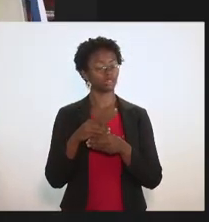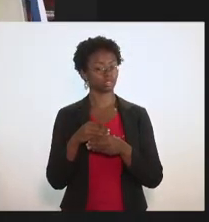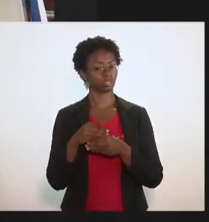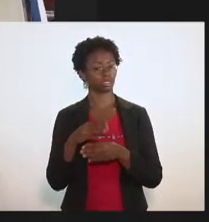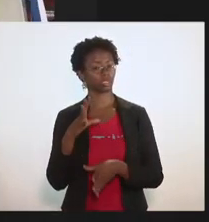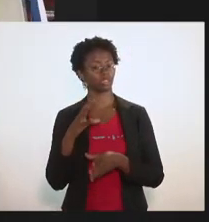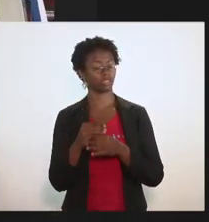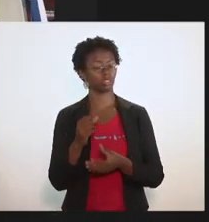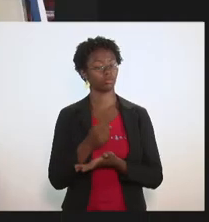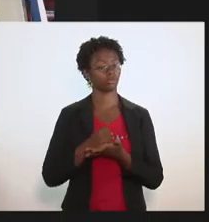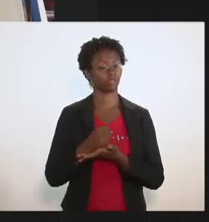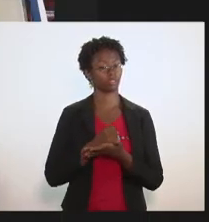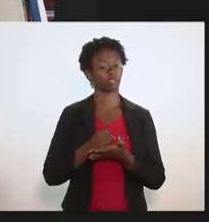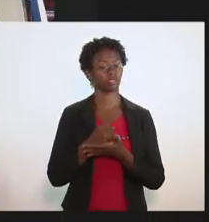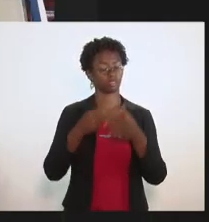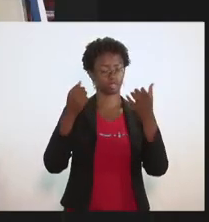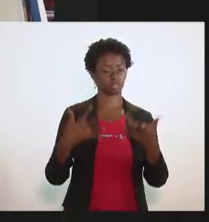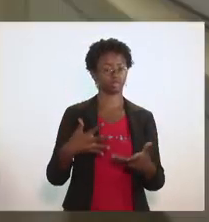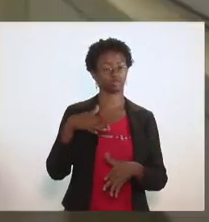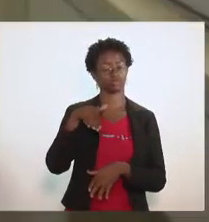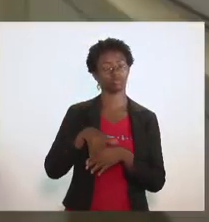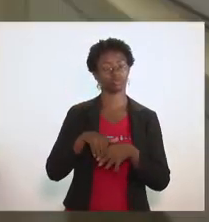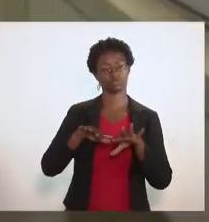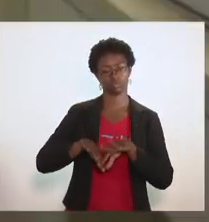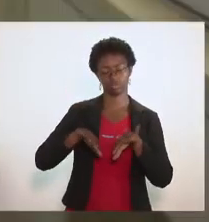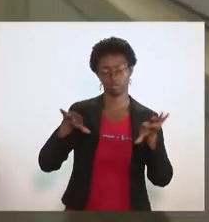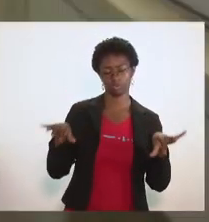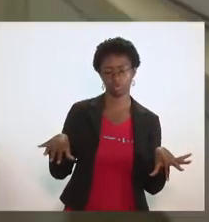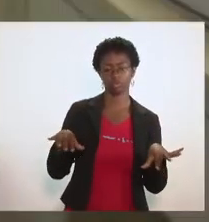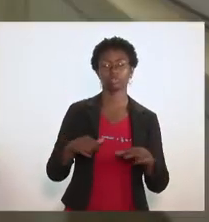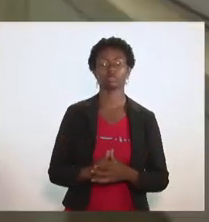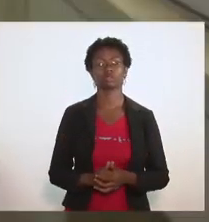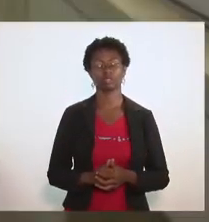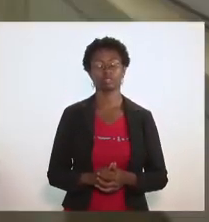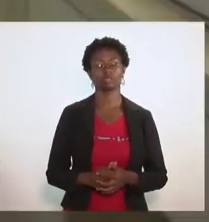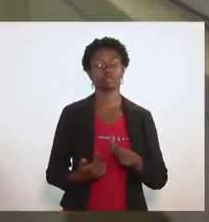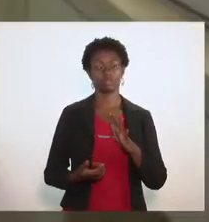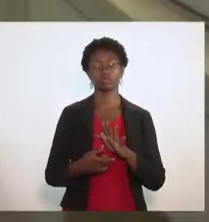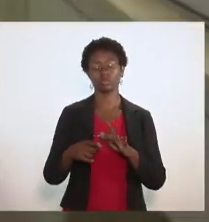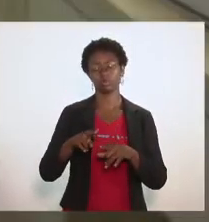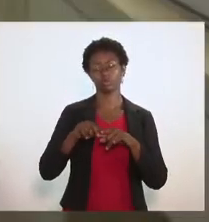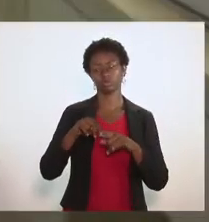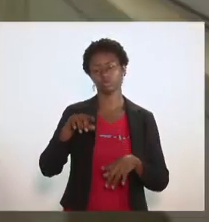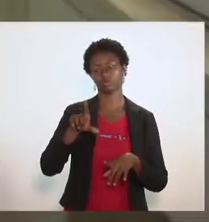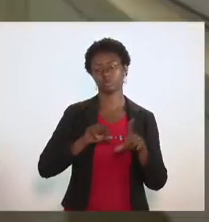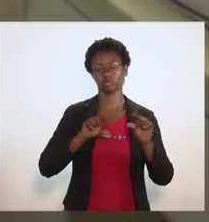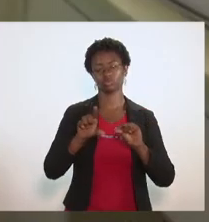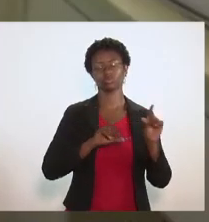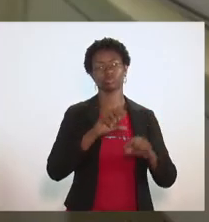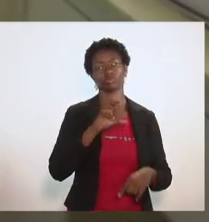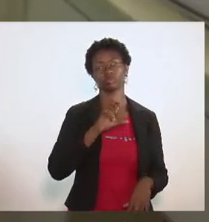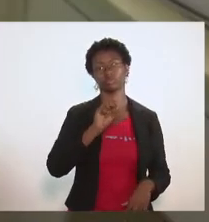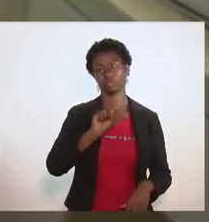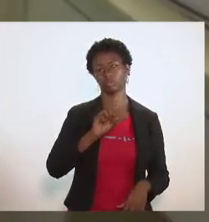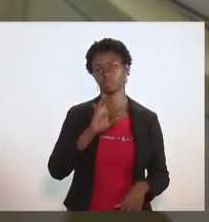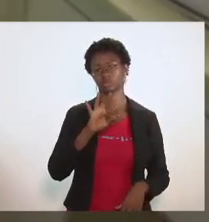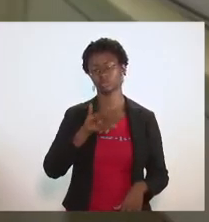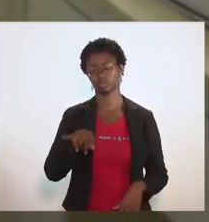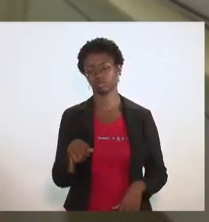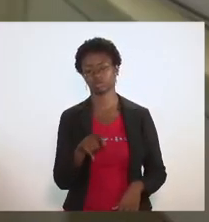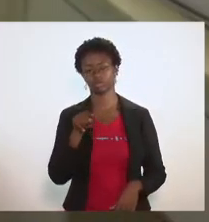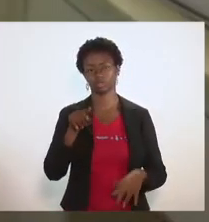essa hipótese. Não, é isso, presidente Márcio Pacheco. Desculpa, deputado. Ou é o meu aqui, ou o seu aí travou. Eu não te ouvi tudo, mas Enfim.